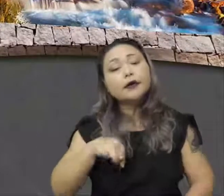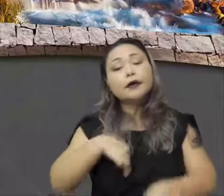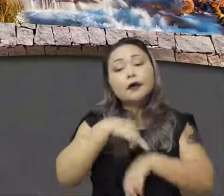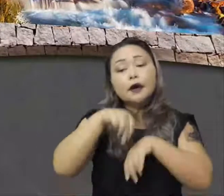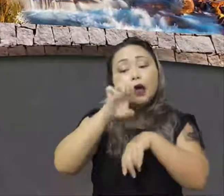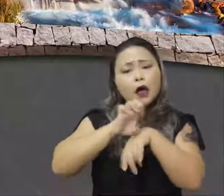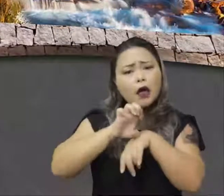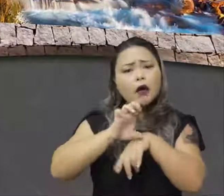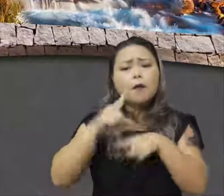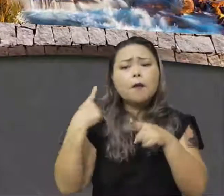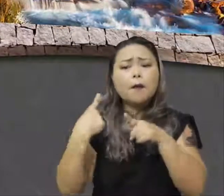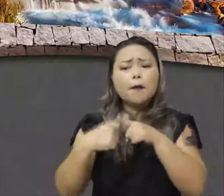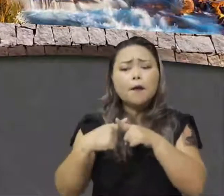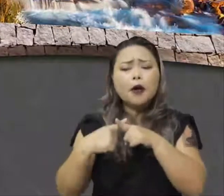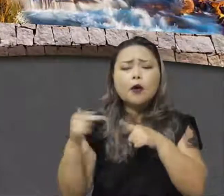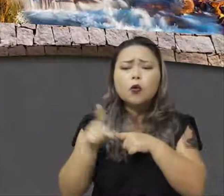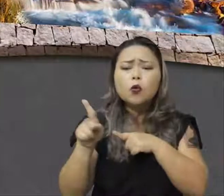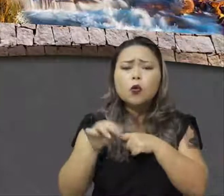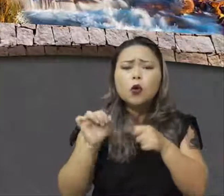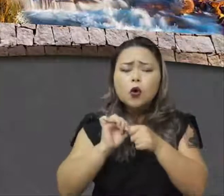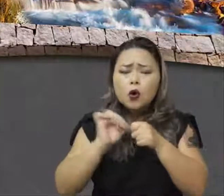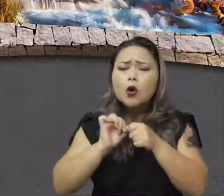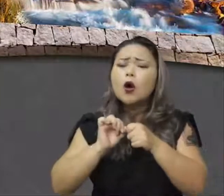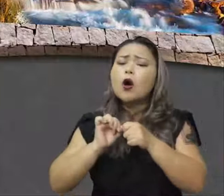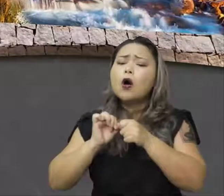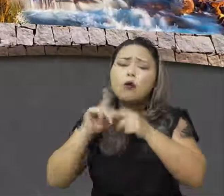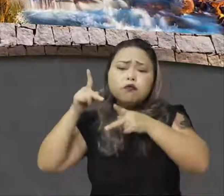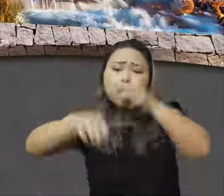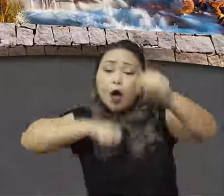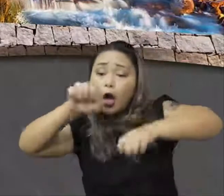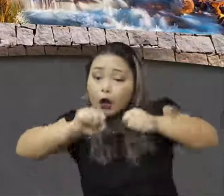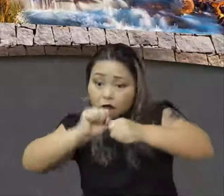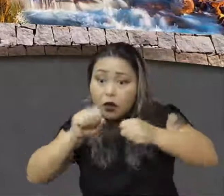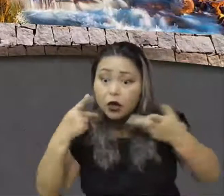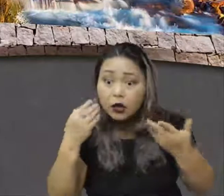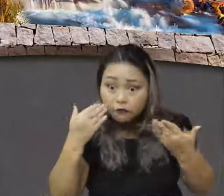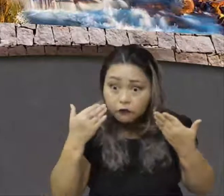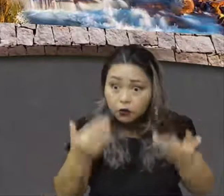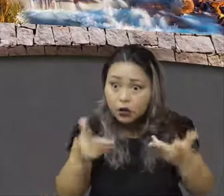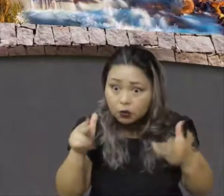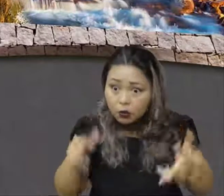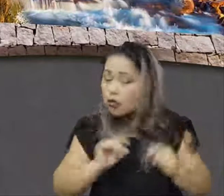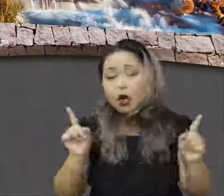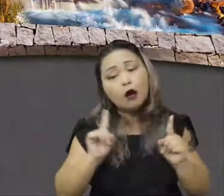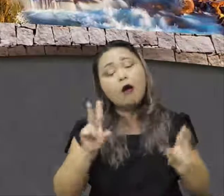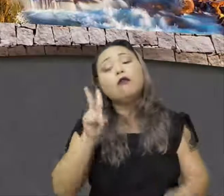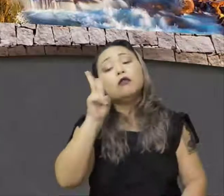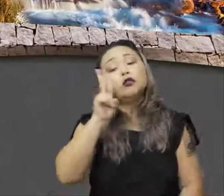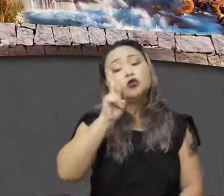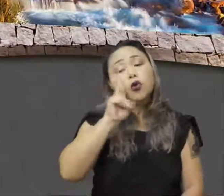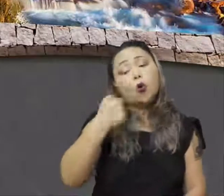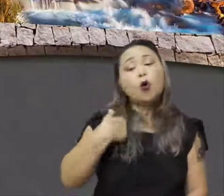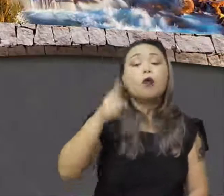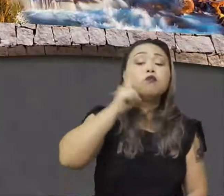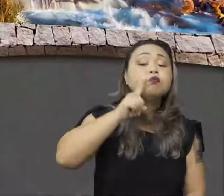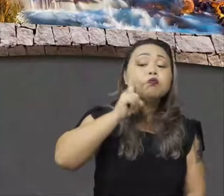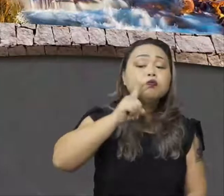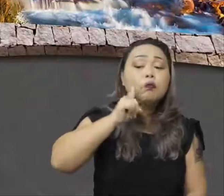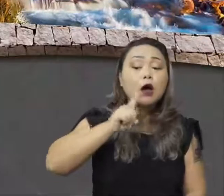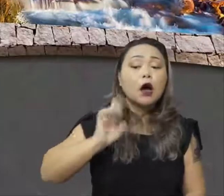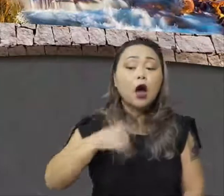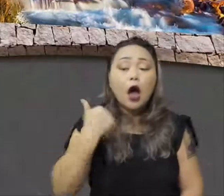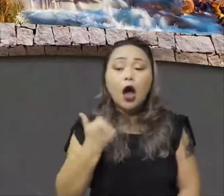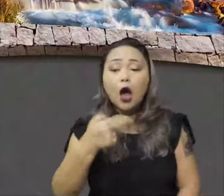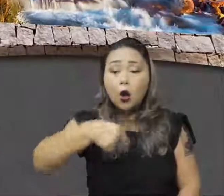professor Arimateia, a colonização já foi assim de cara? Não. Você viu muito bem a história, que nos Estados Unidos,